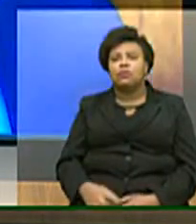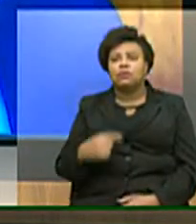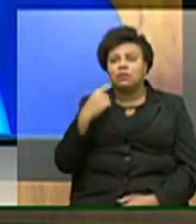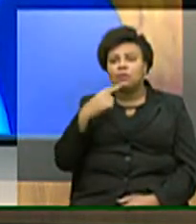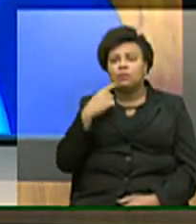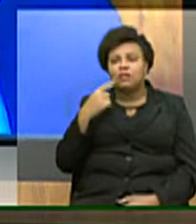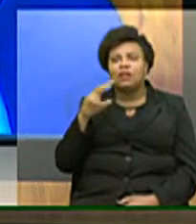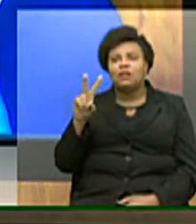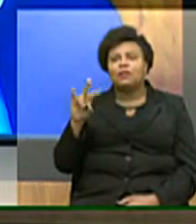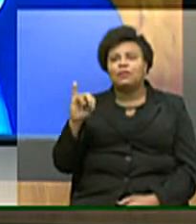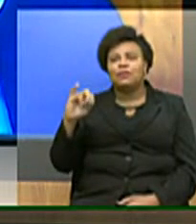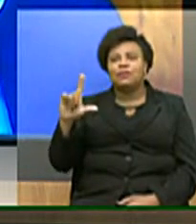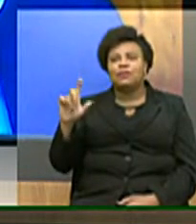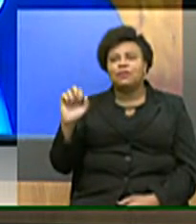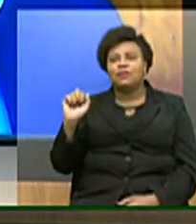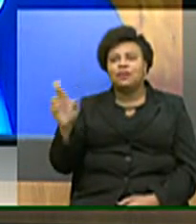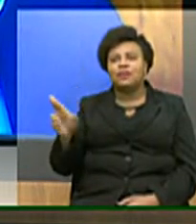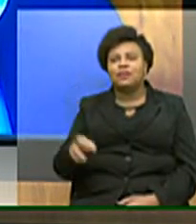Vilmar Lourenço.